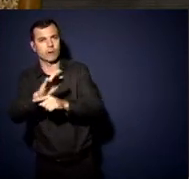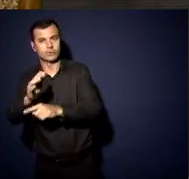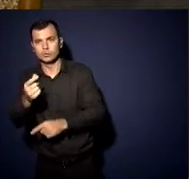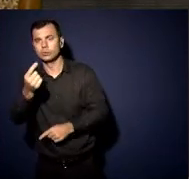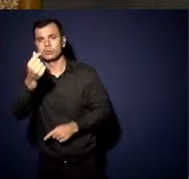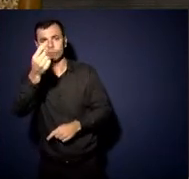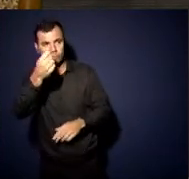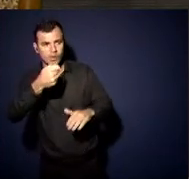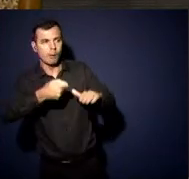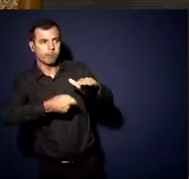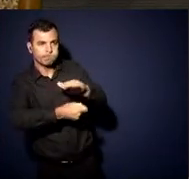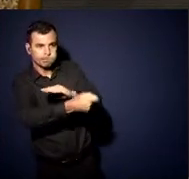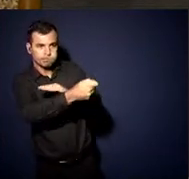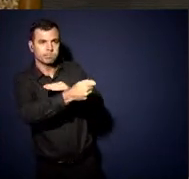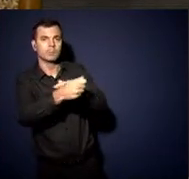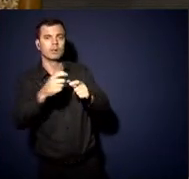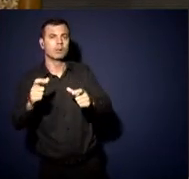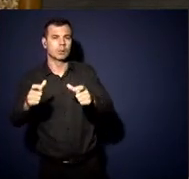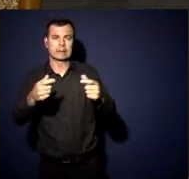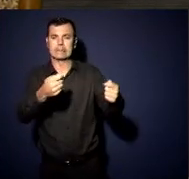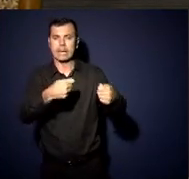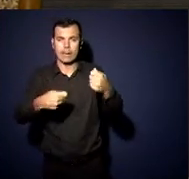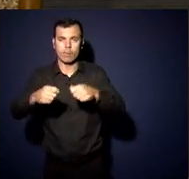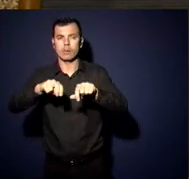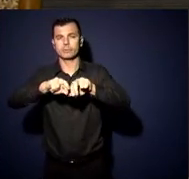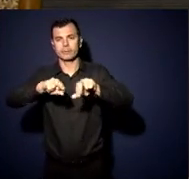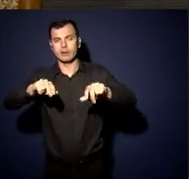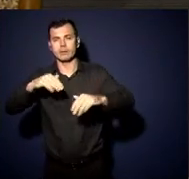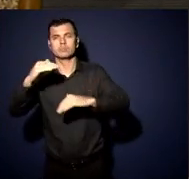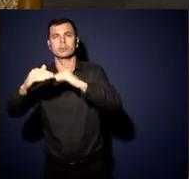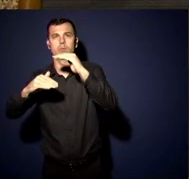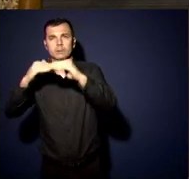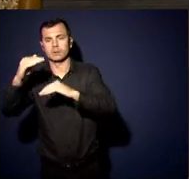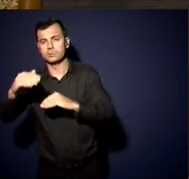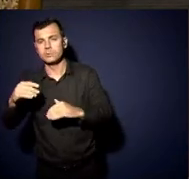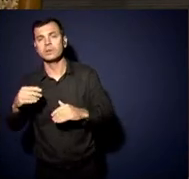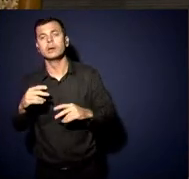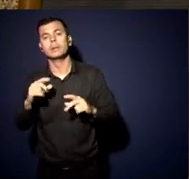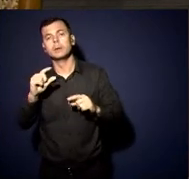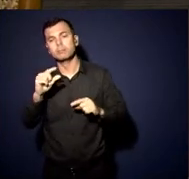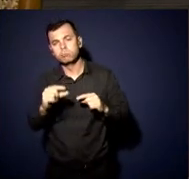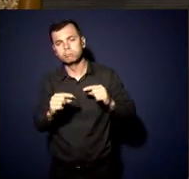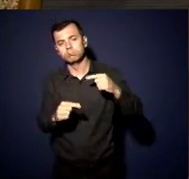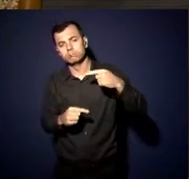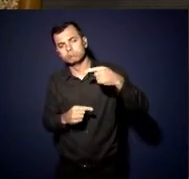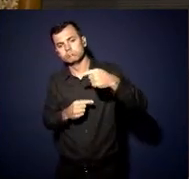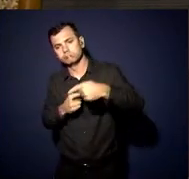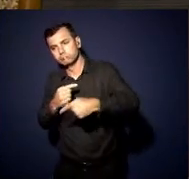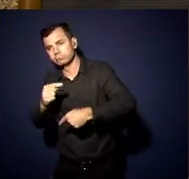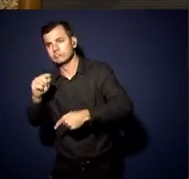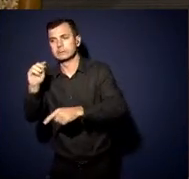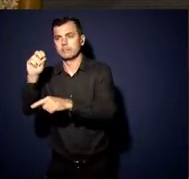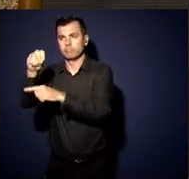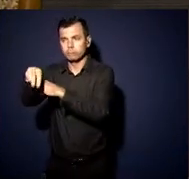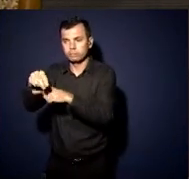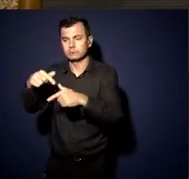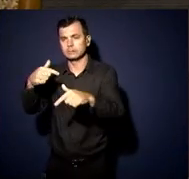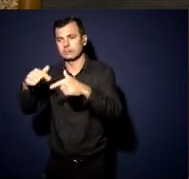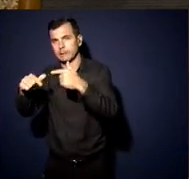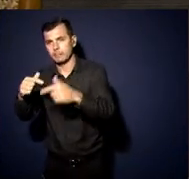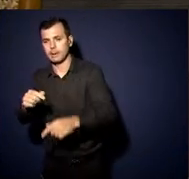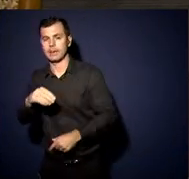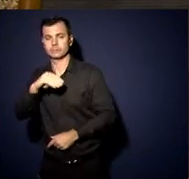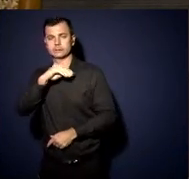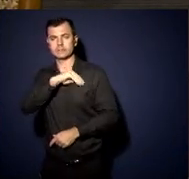recursos para o desenvolvimento de muitos negócios gerando um ciclo Virtuoso de emprego renda aquecimento